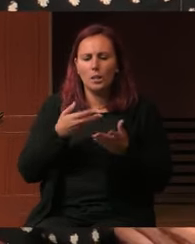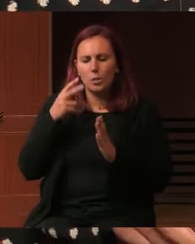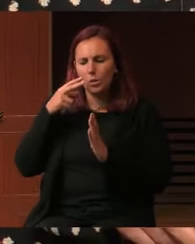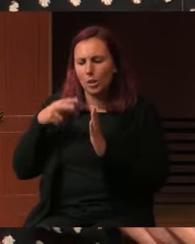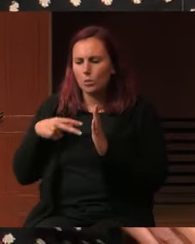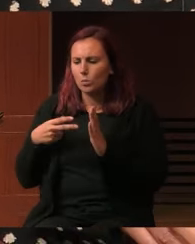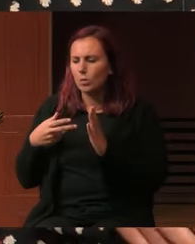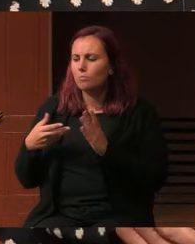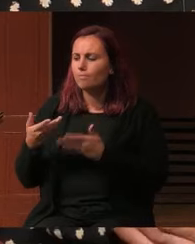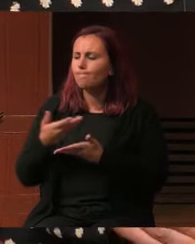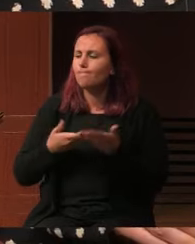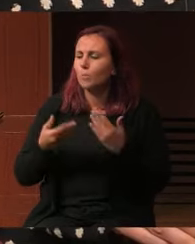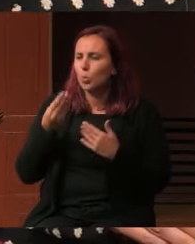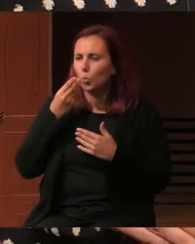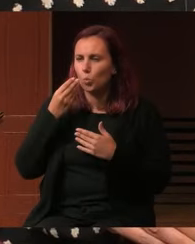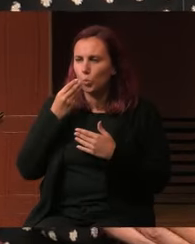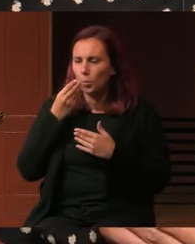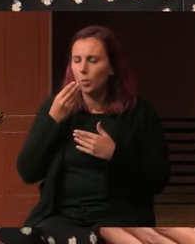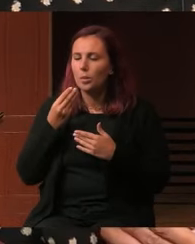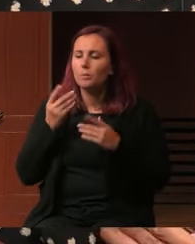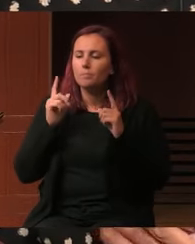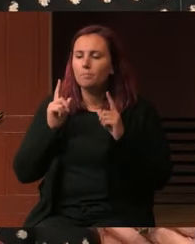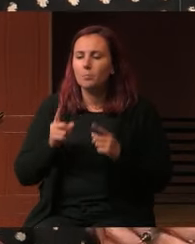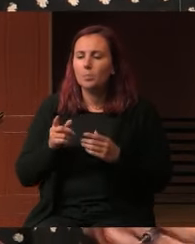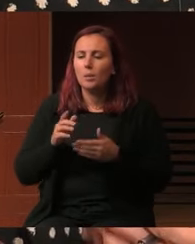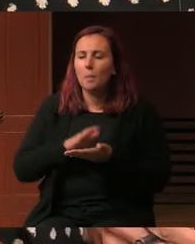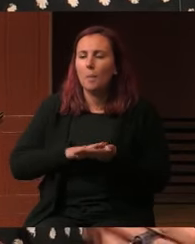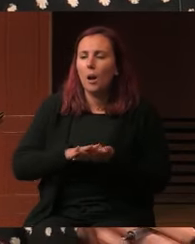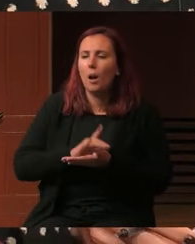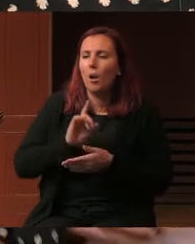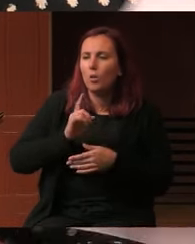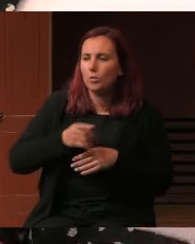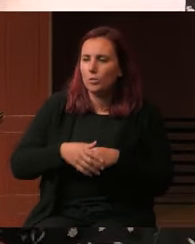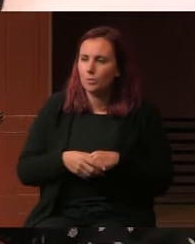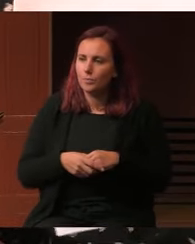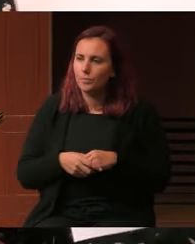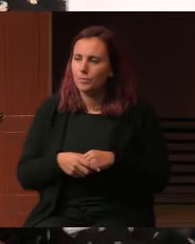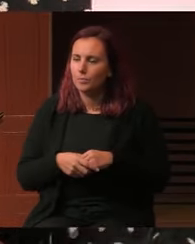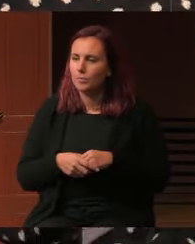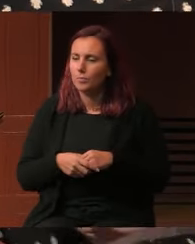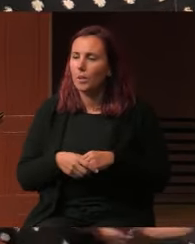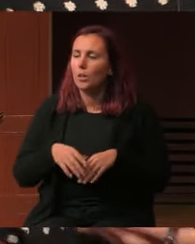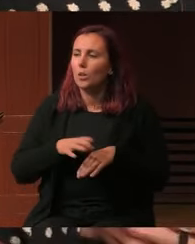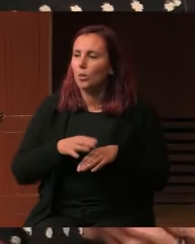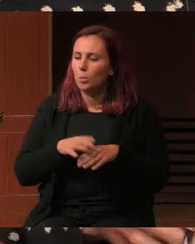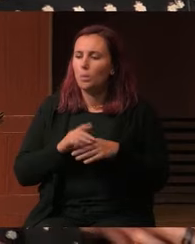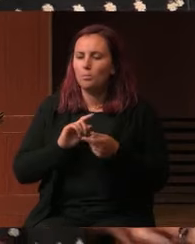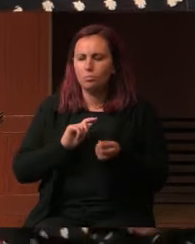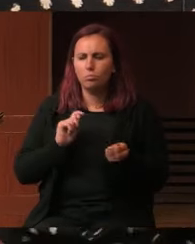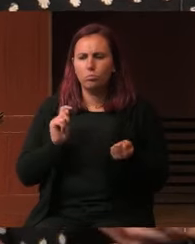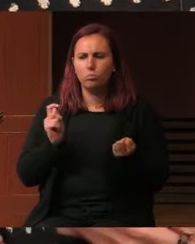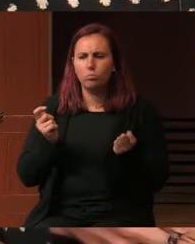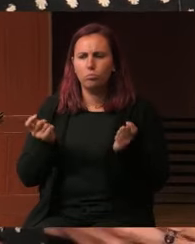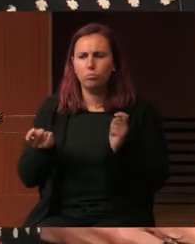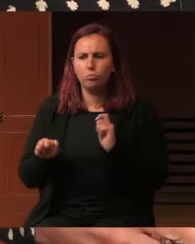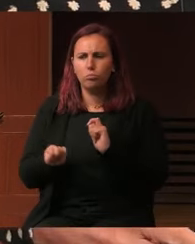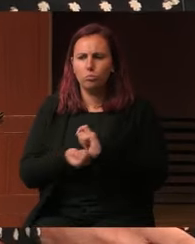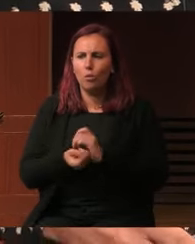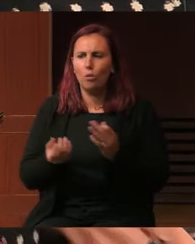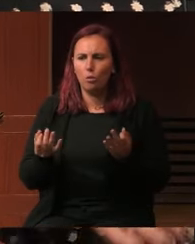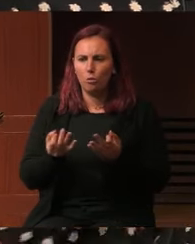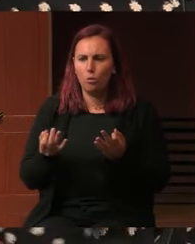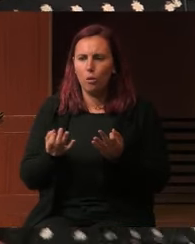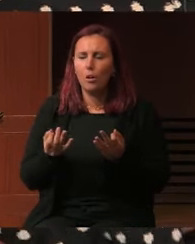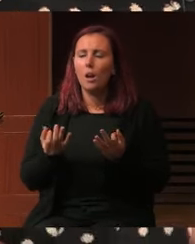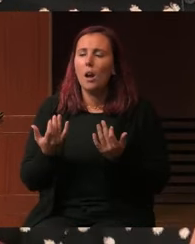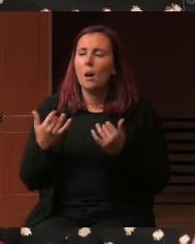leitura, partindo do princípio que há muita transformação, há muita mudança, mas